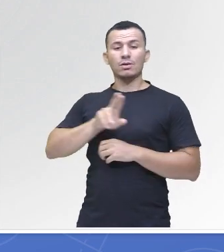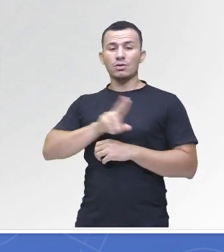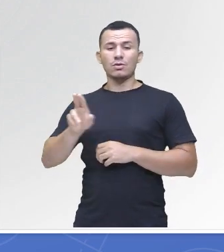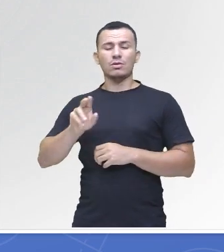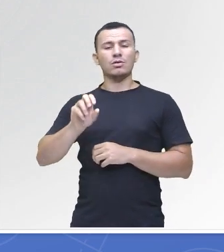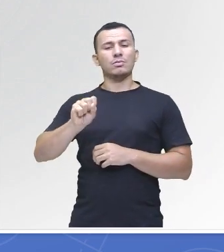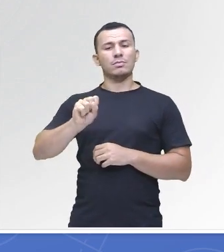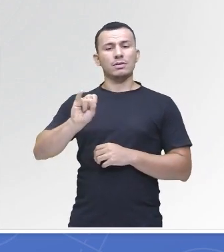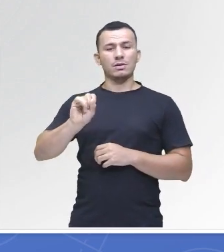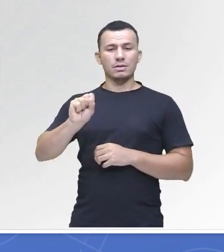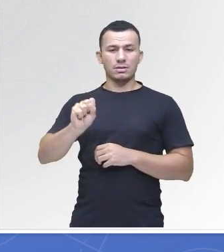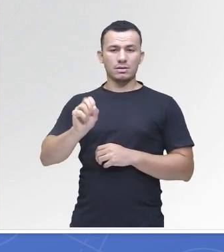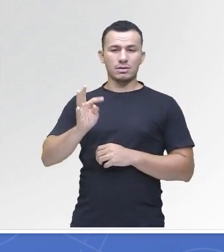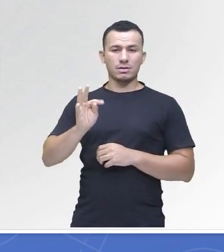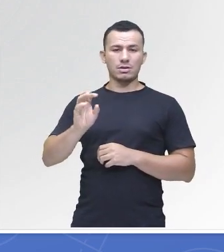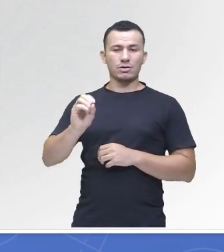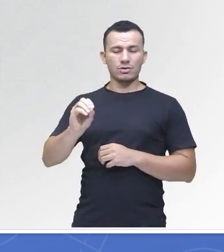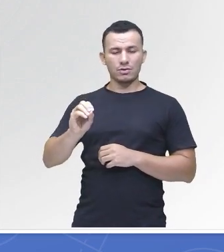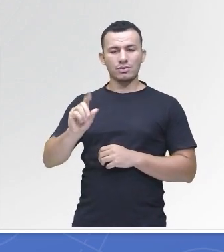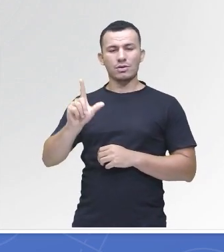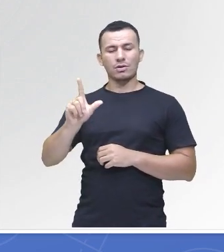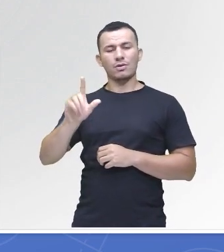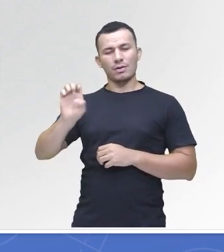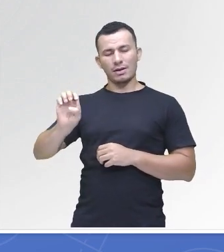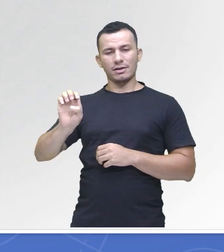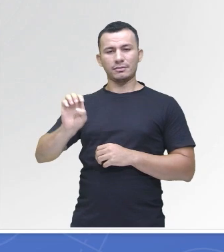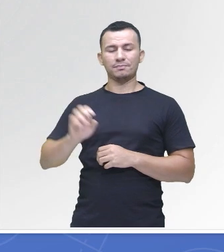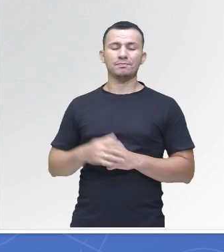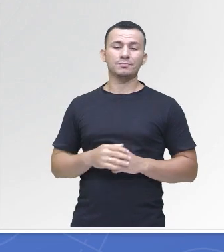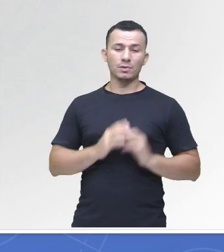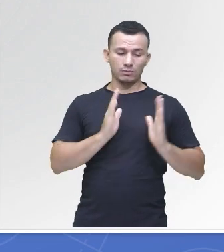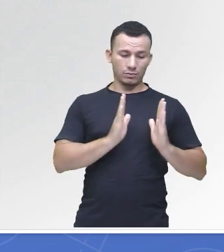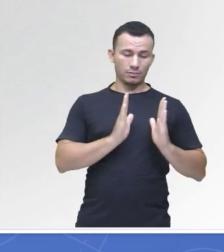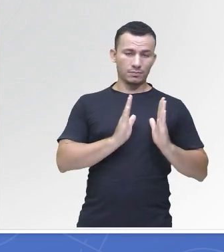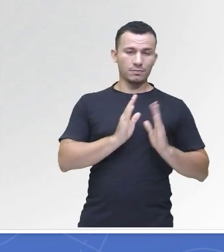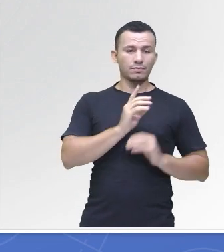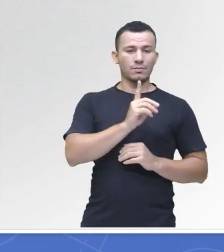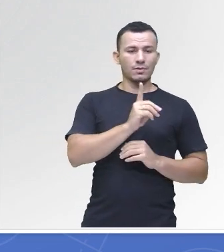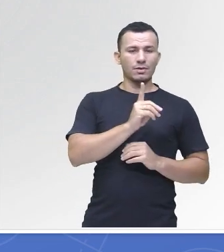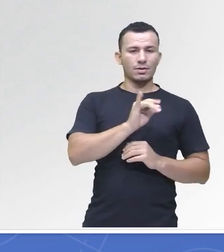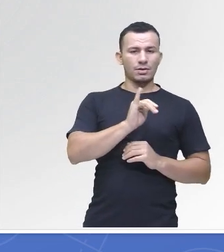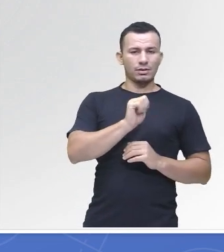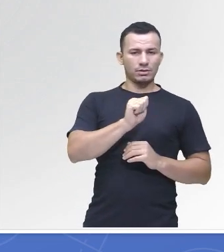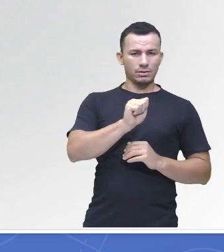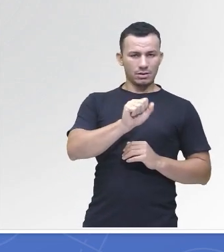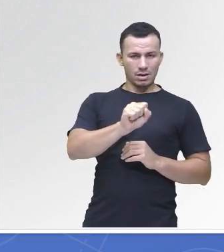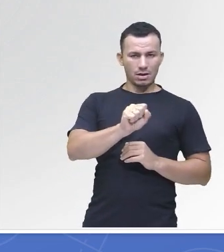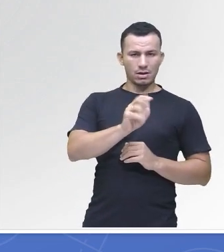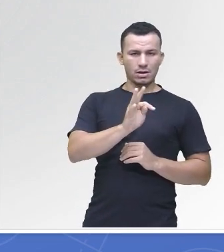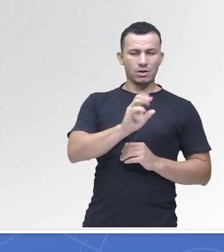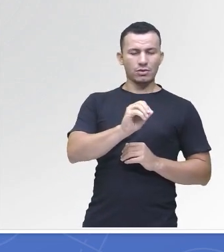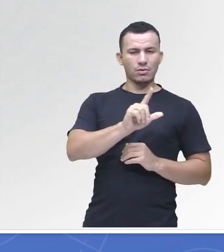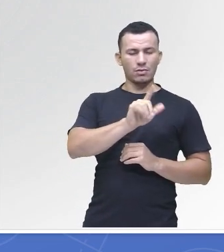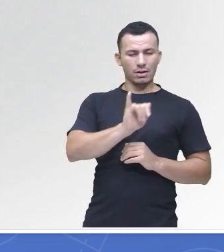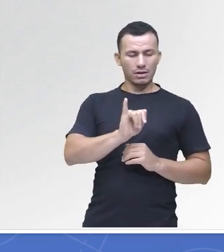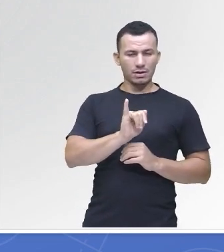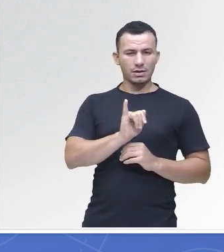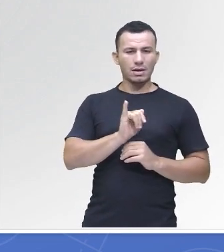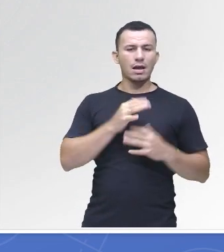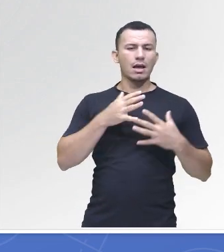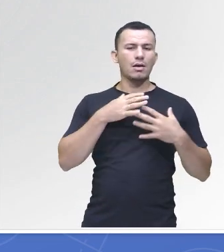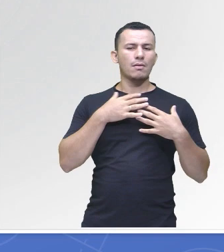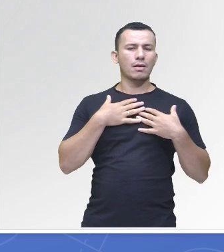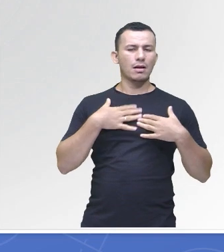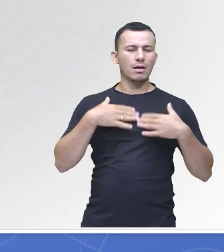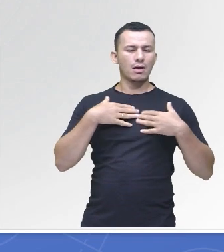é chamado de sístole. Tá? Então, o coração realiza diástole, quando relaxa o músculo e o sangue entra, e sístole,